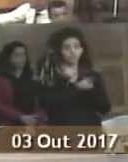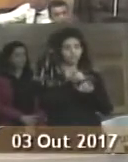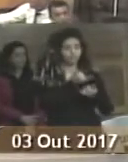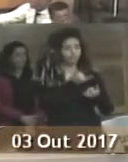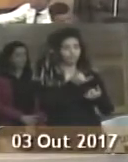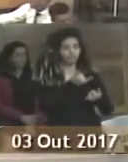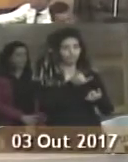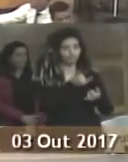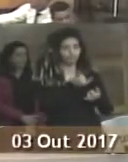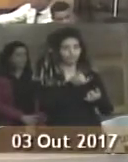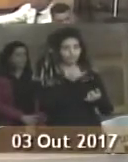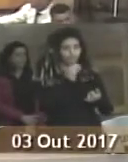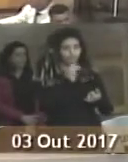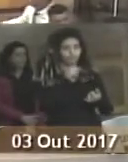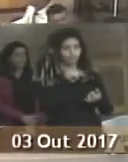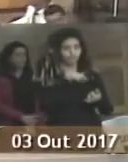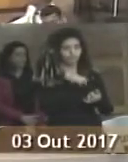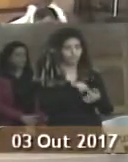não está ligado.